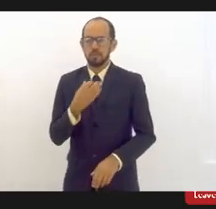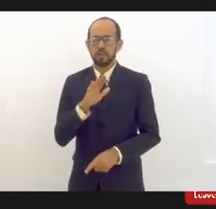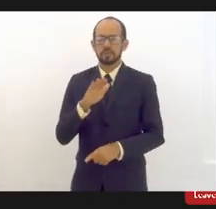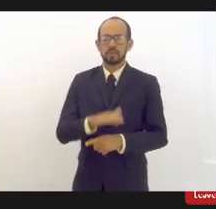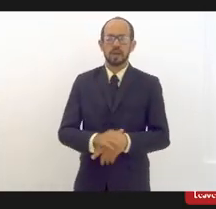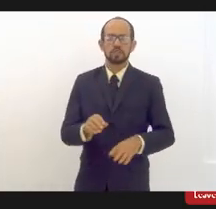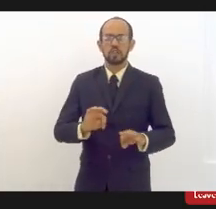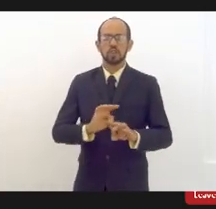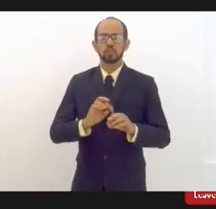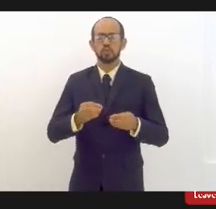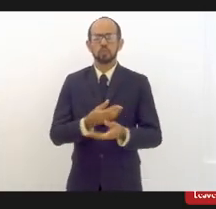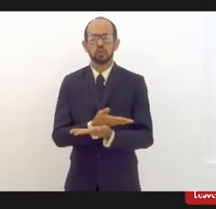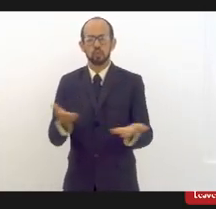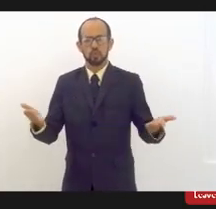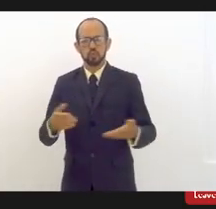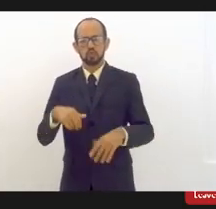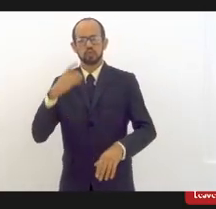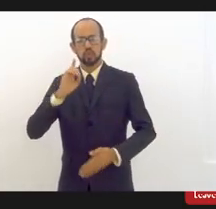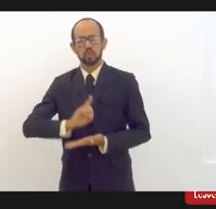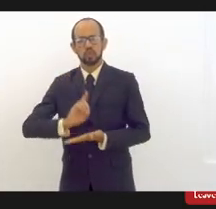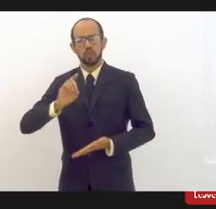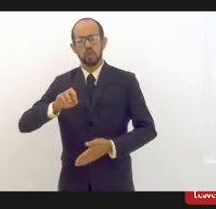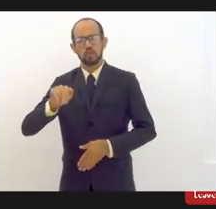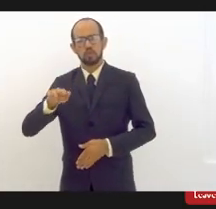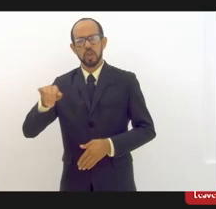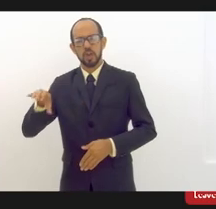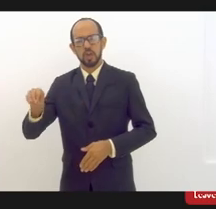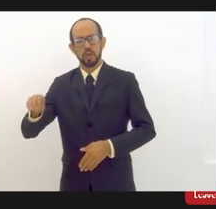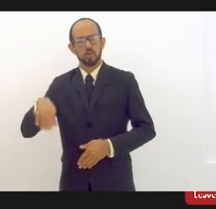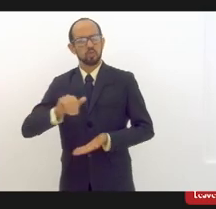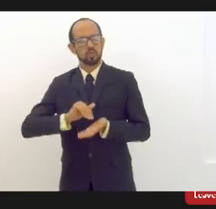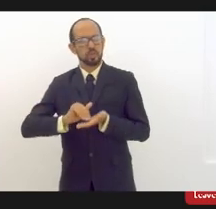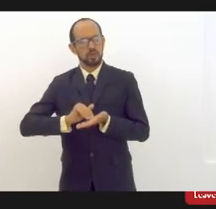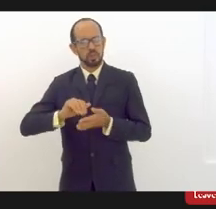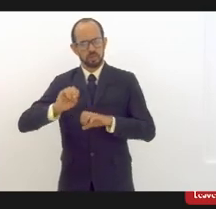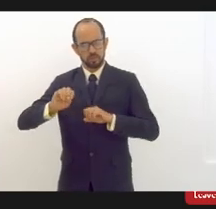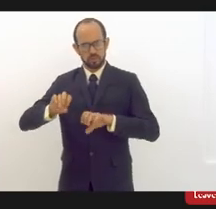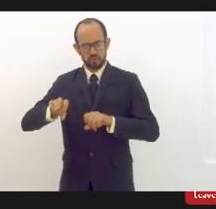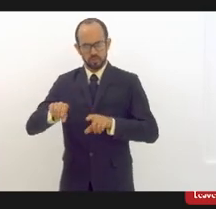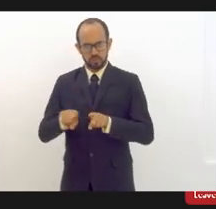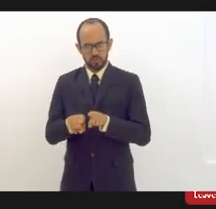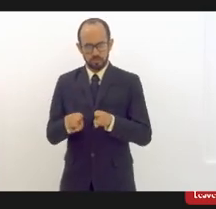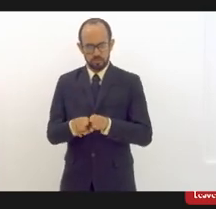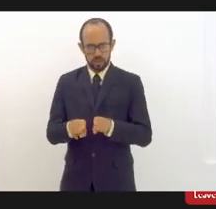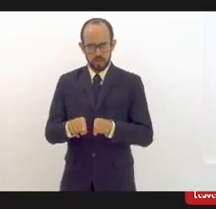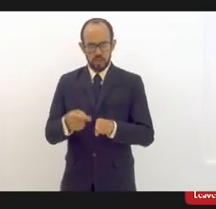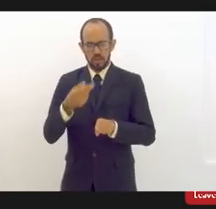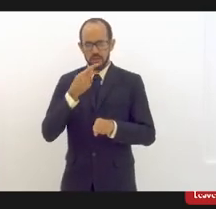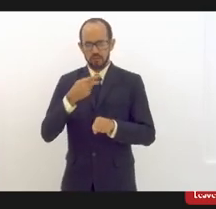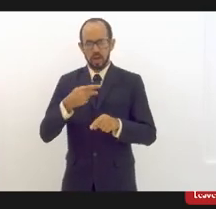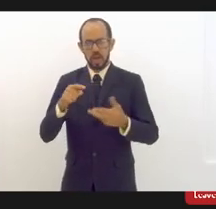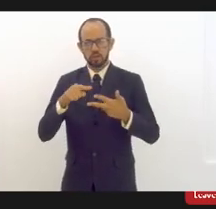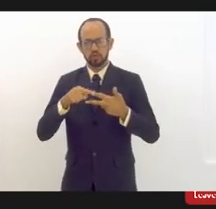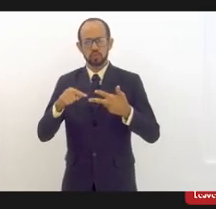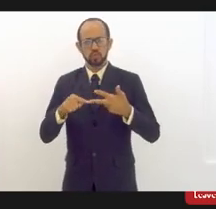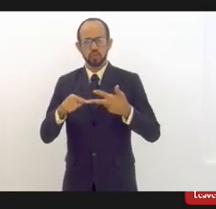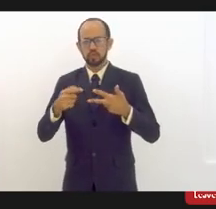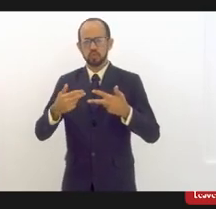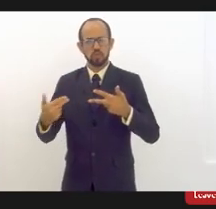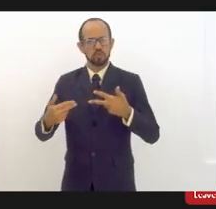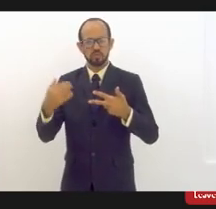doutor Rogério, a SEDUC. Eu vou, na verdade, trazer dois pontos que para mim são